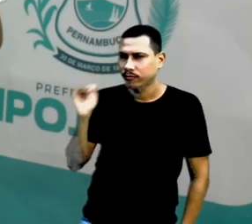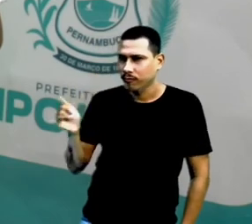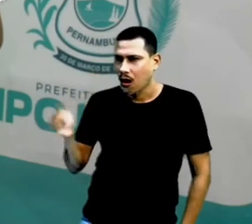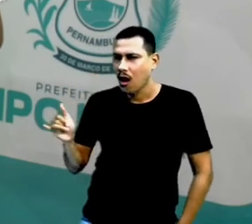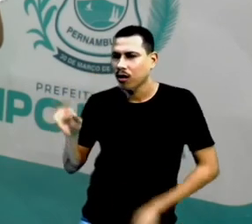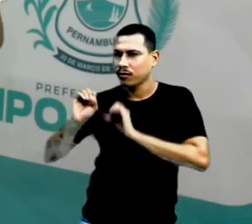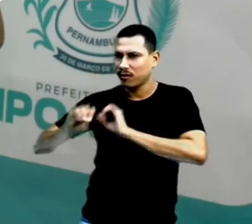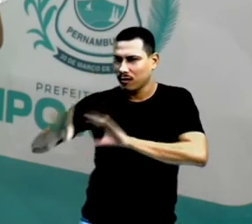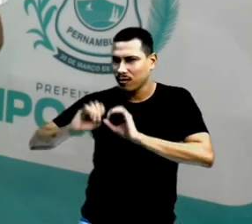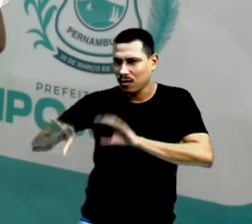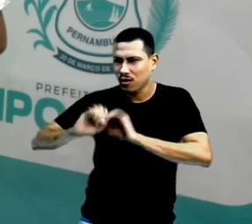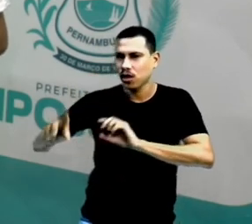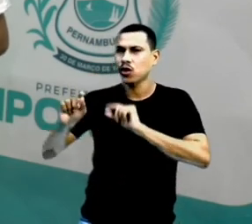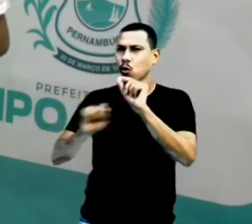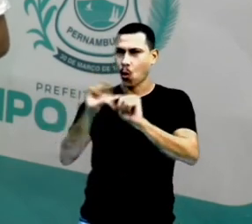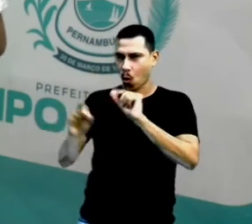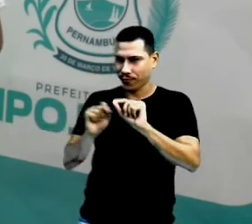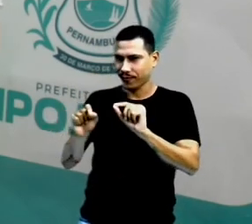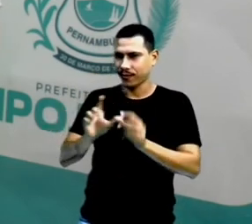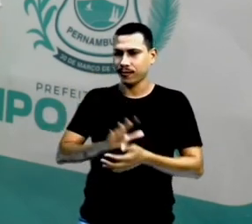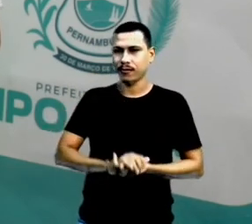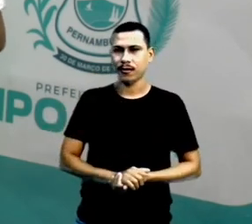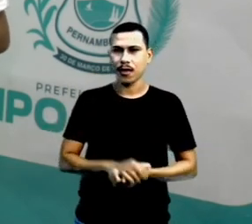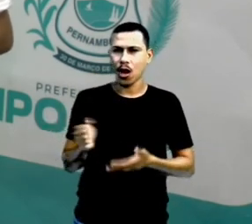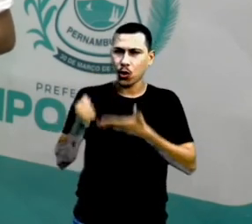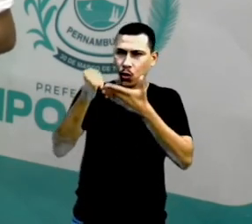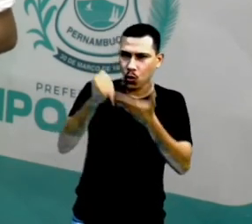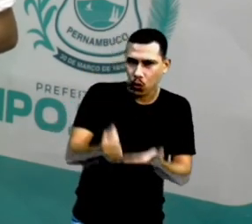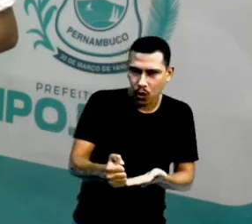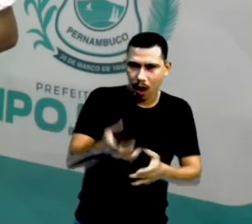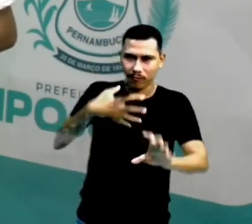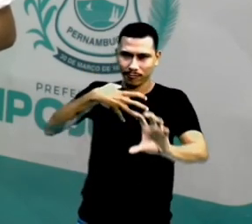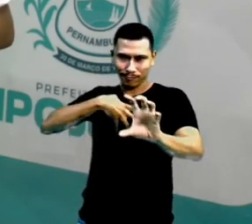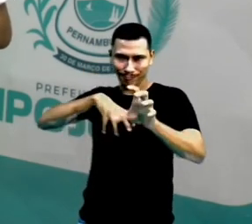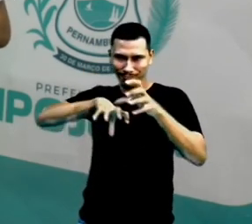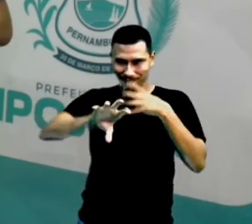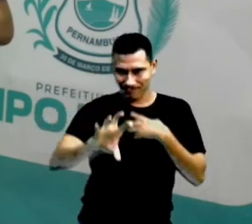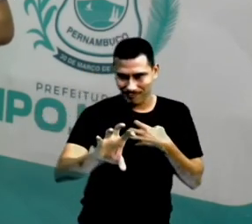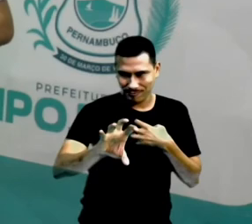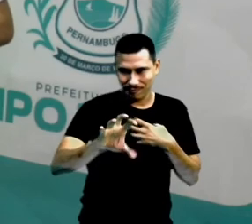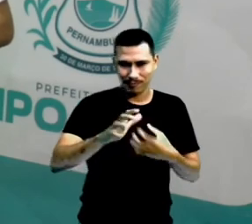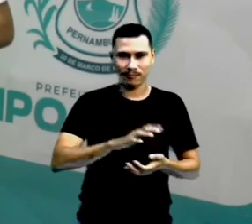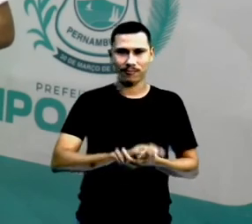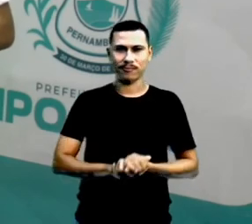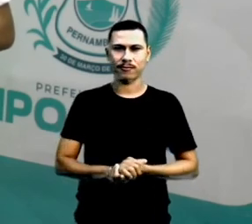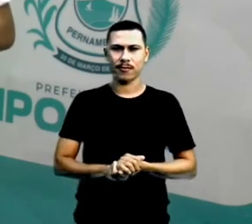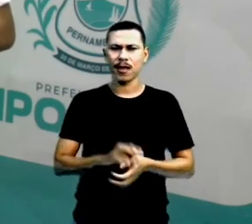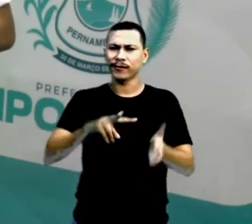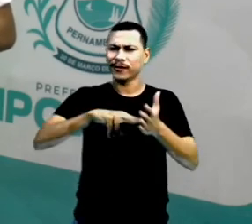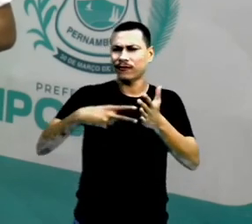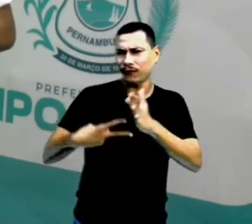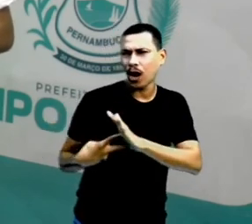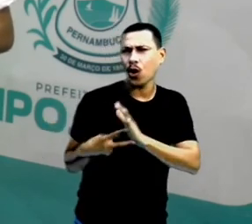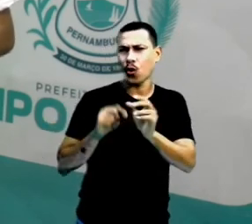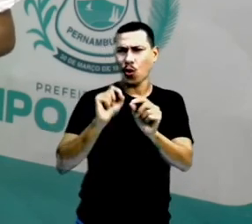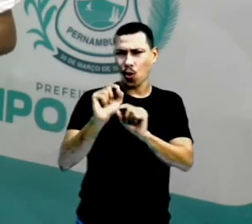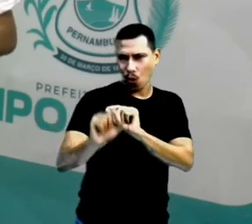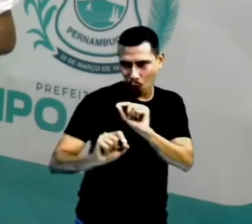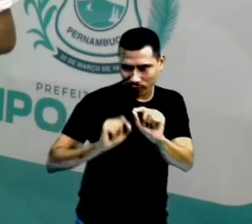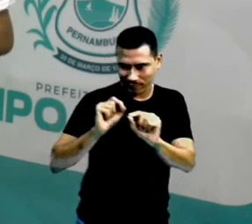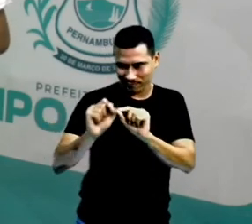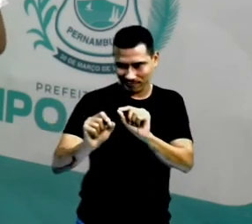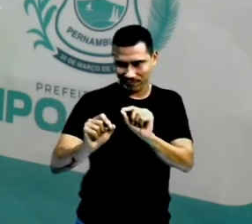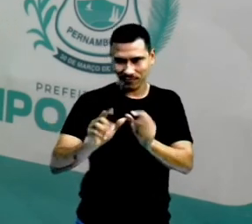ensinou? Que gentileza gera gentileza. E isso significa que